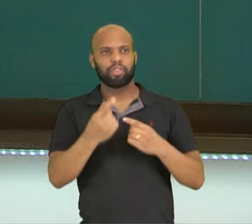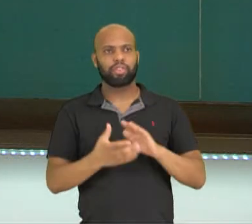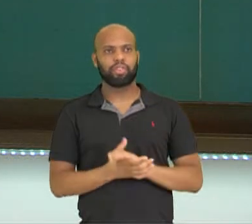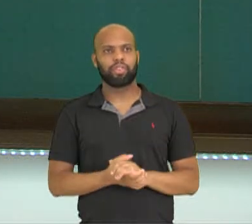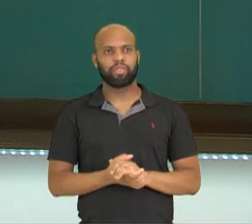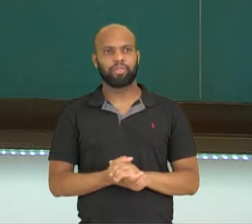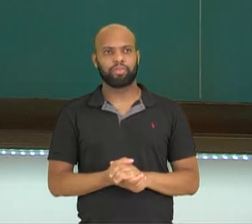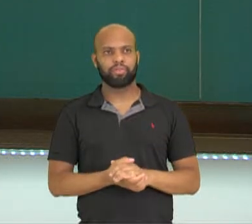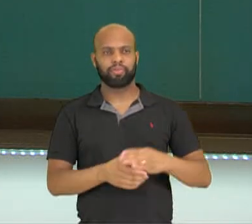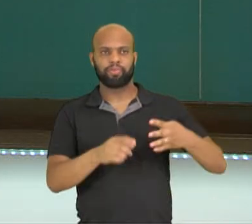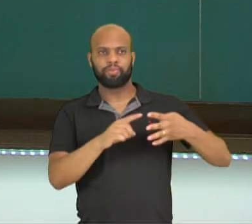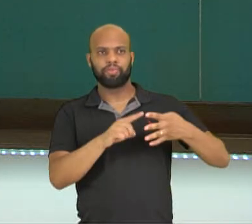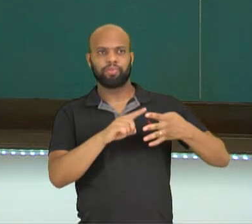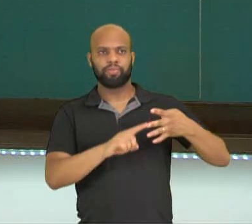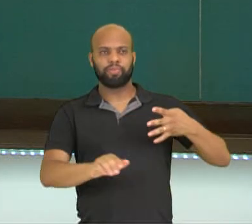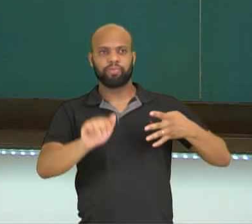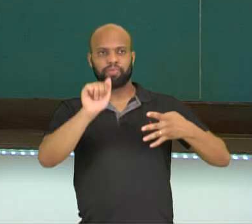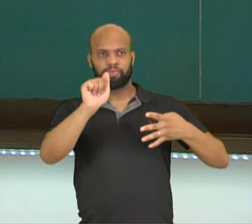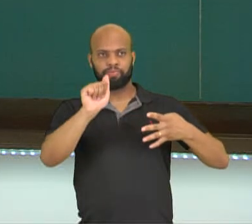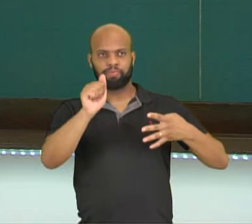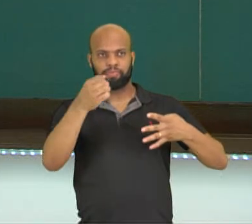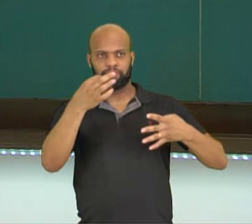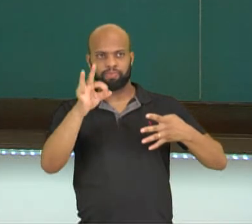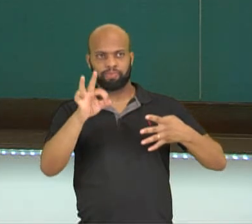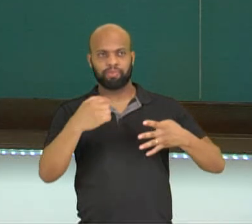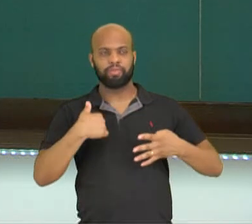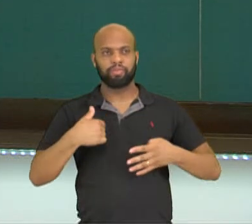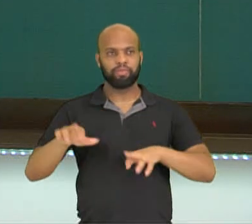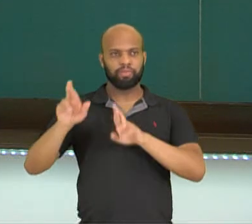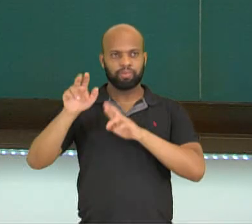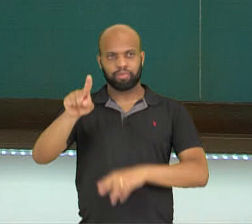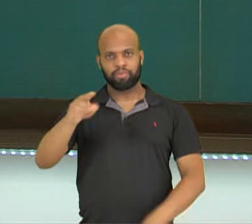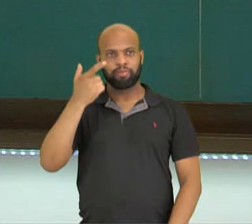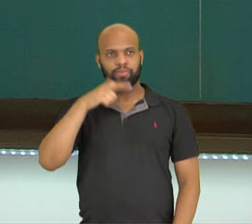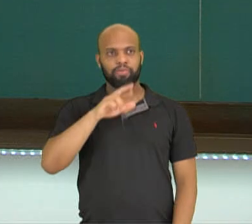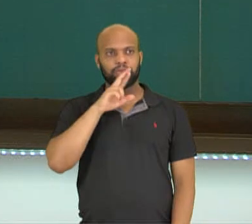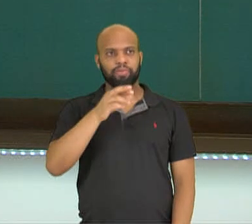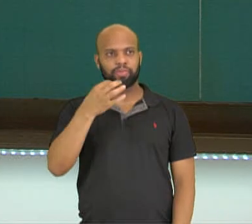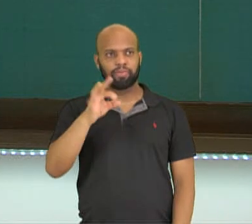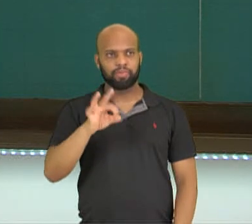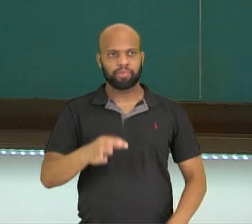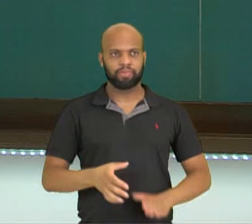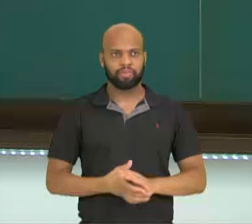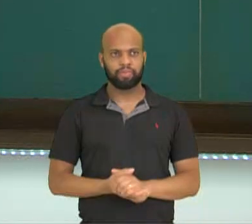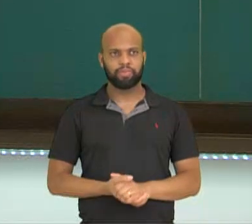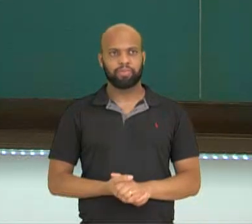letra A. Ok? Espero que vocês tenham acertado.